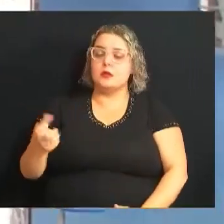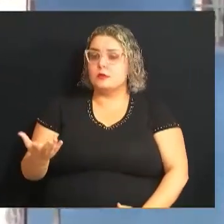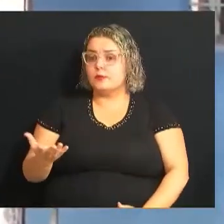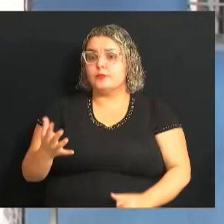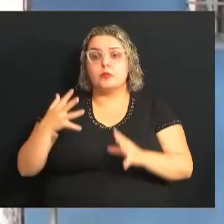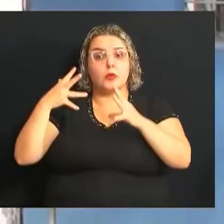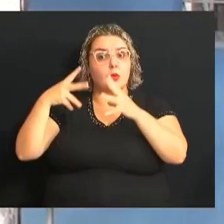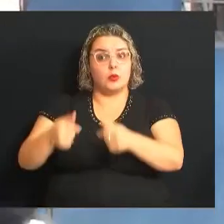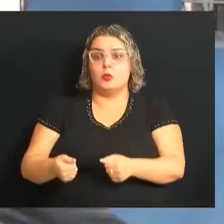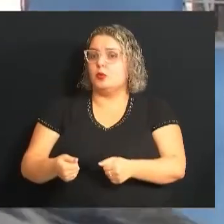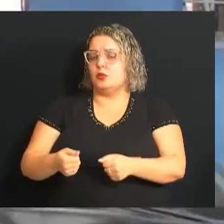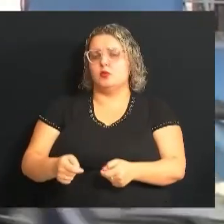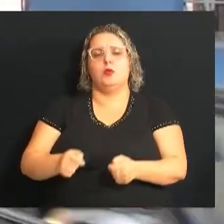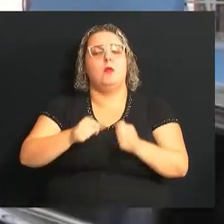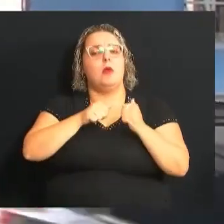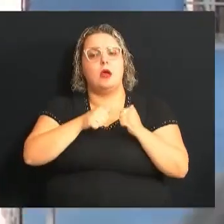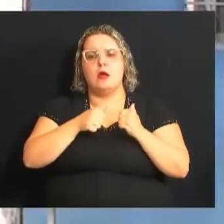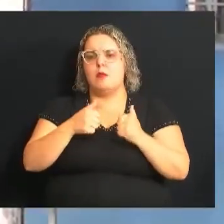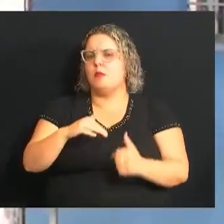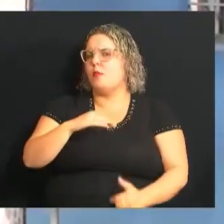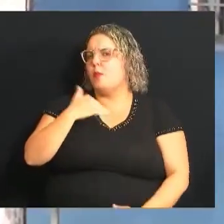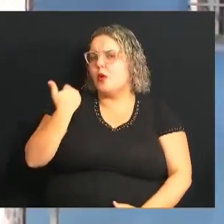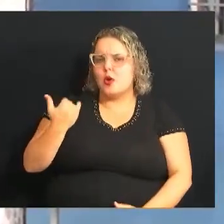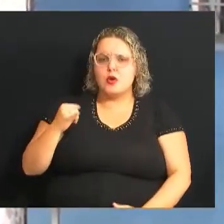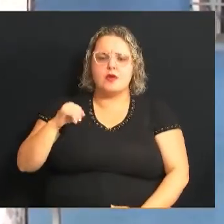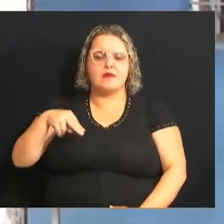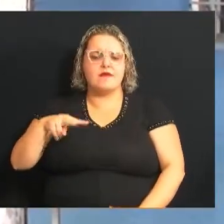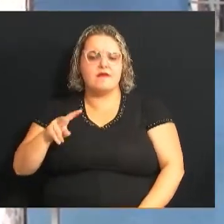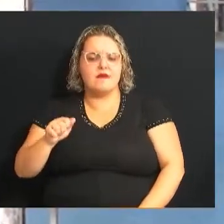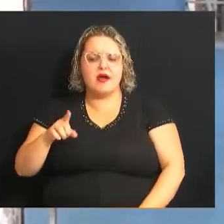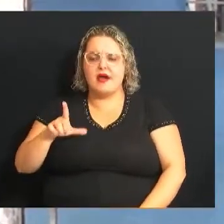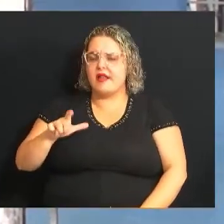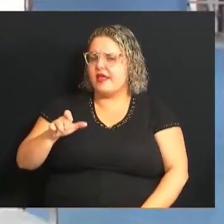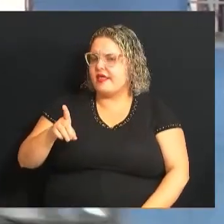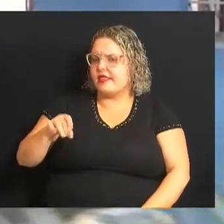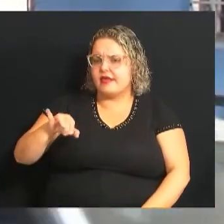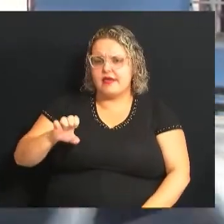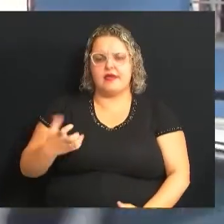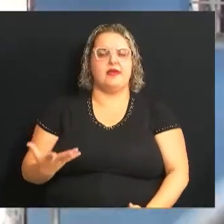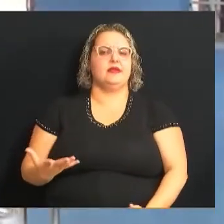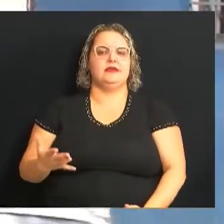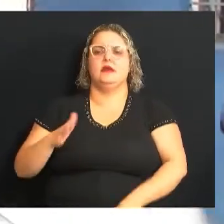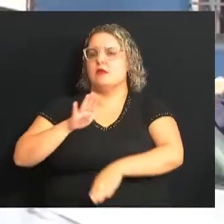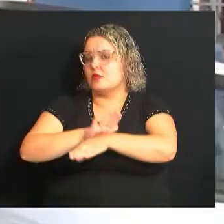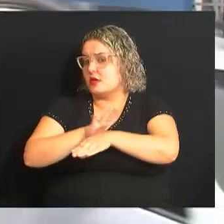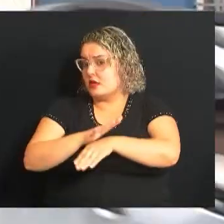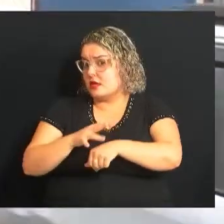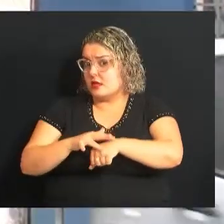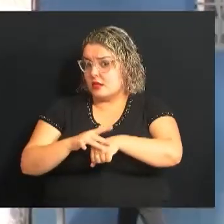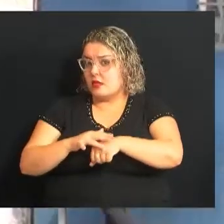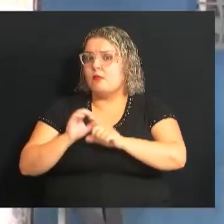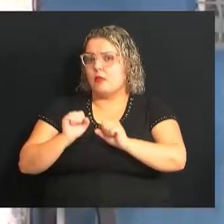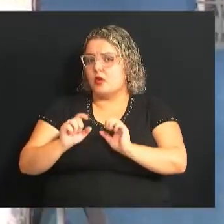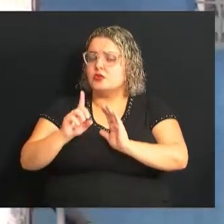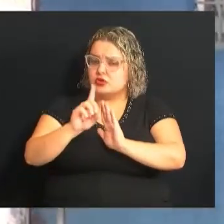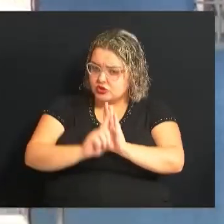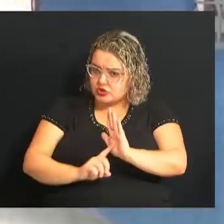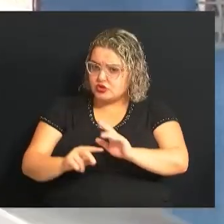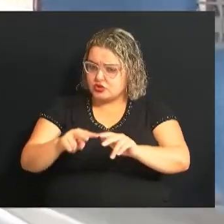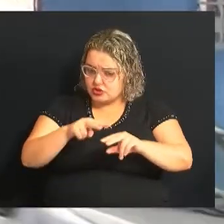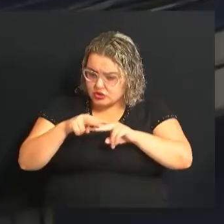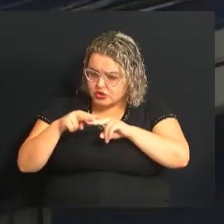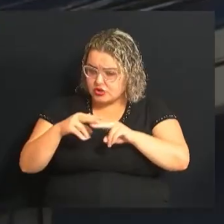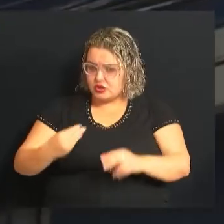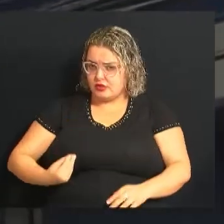do INSS, morte, invalidez, auxílio-doença, elas podem ter direito a essa revisão da vida